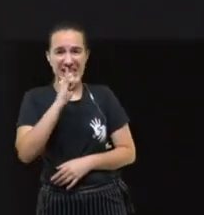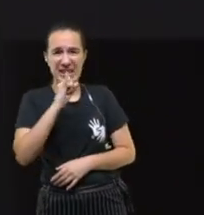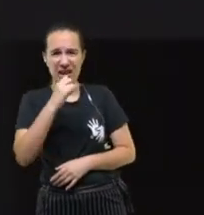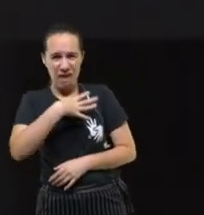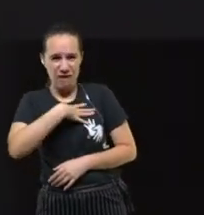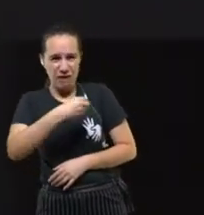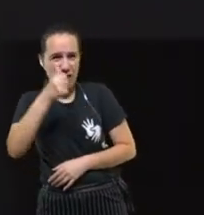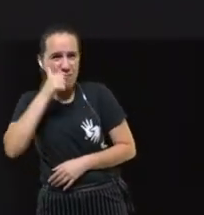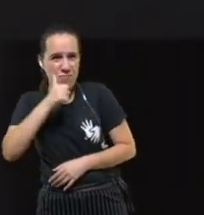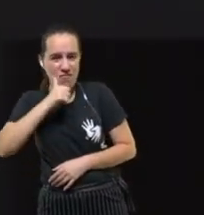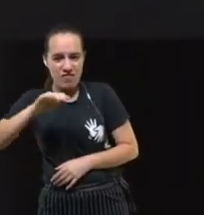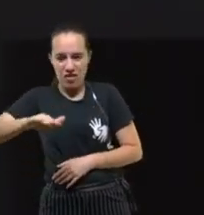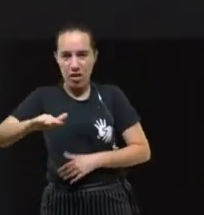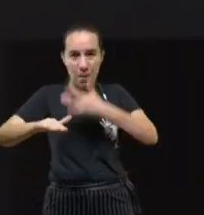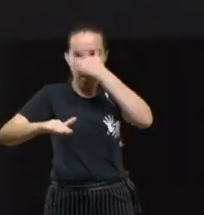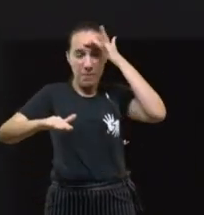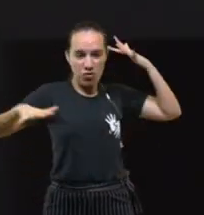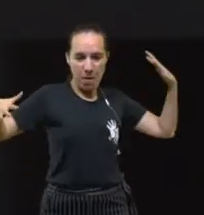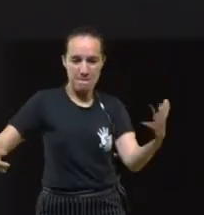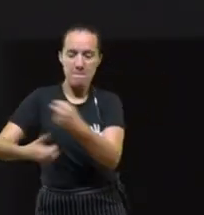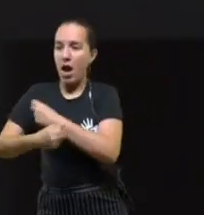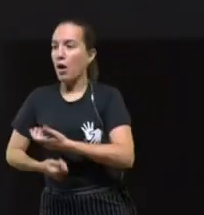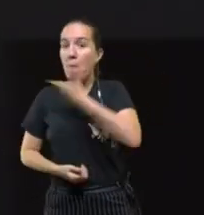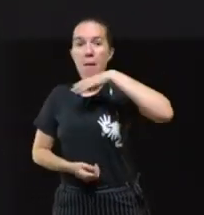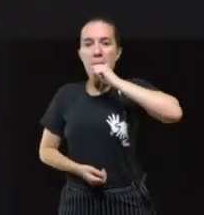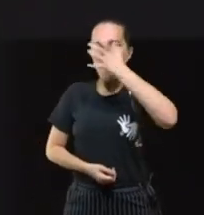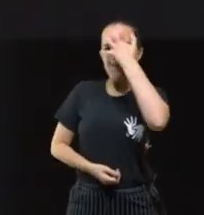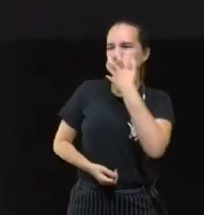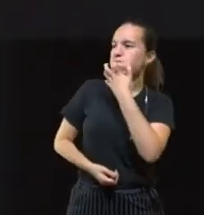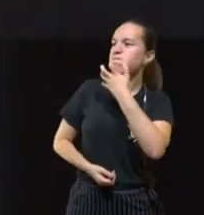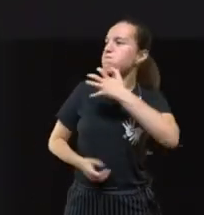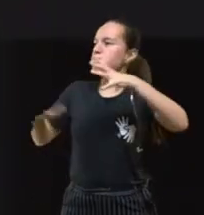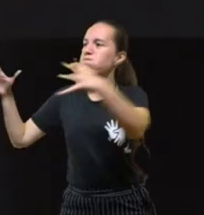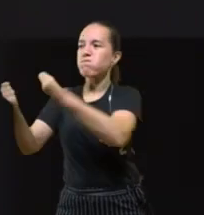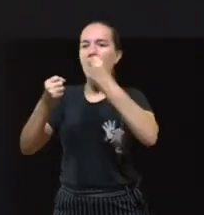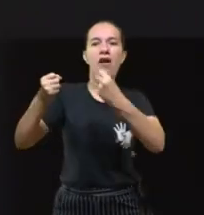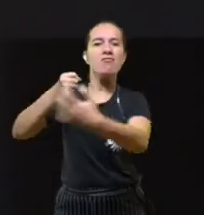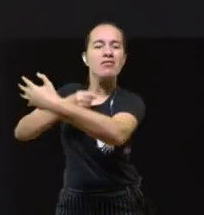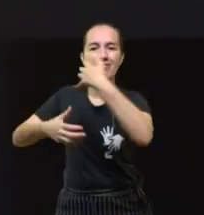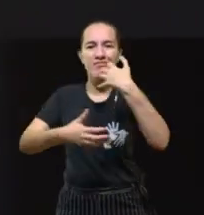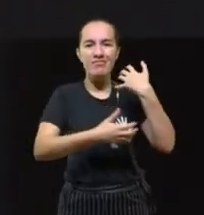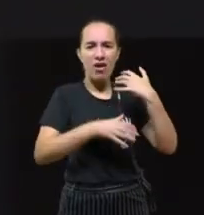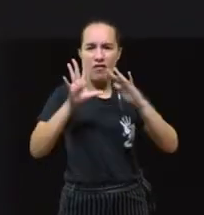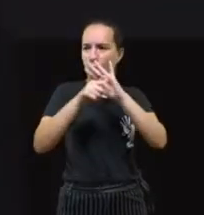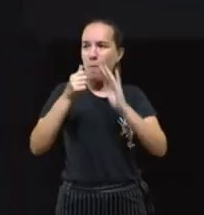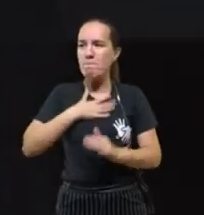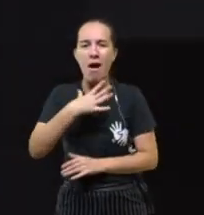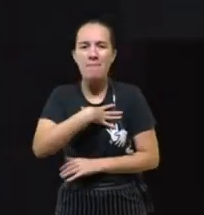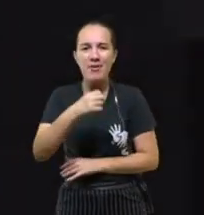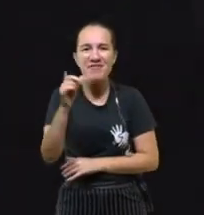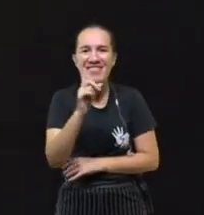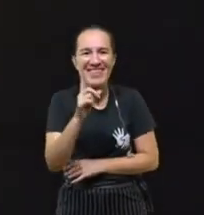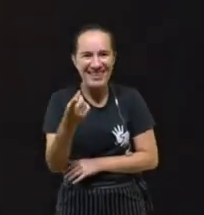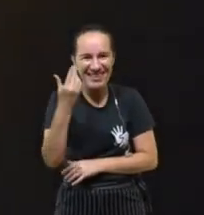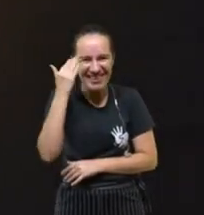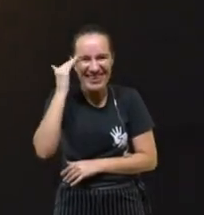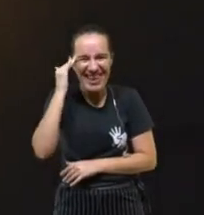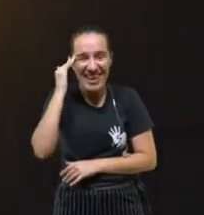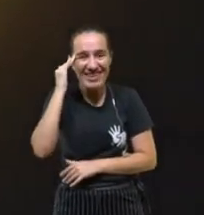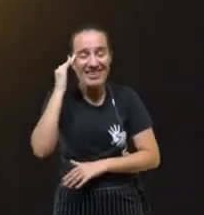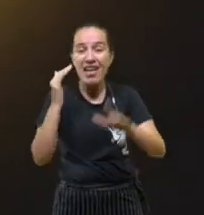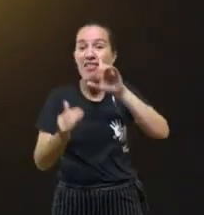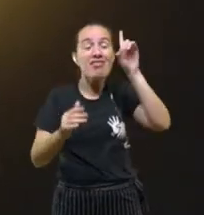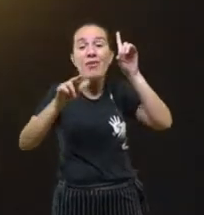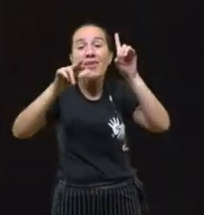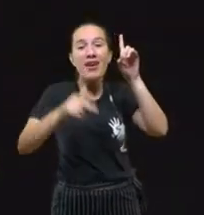violento. Os juízos do Senhor são exatamente assim, porque Ele nos